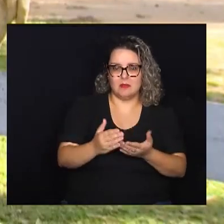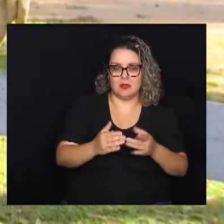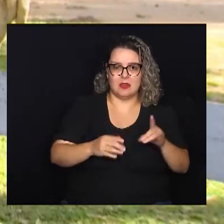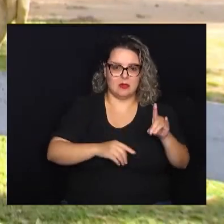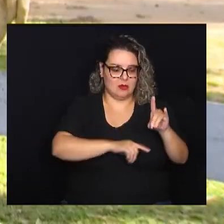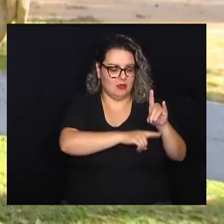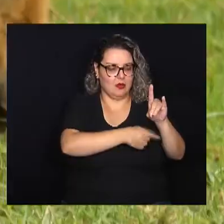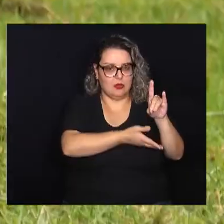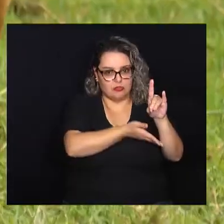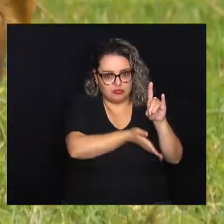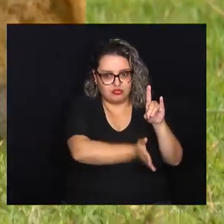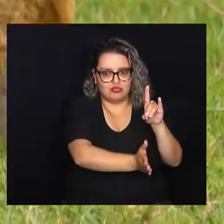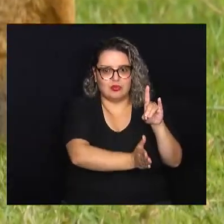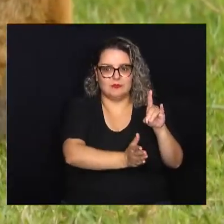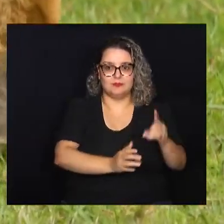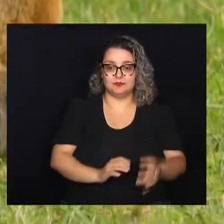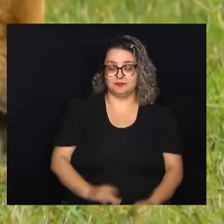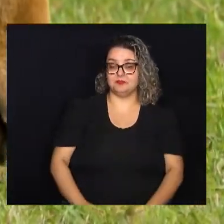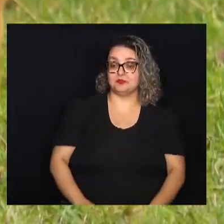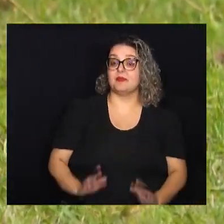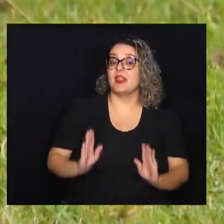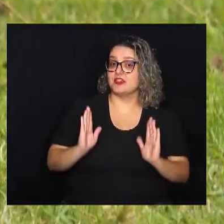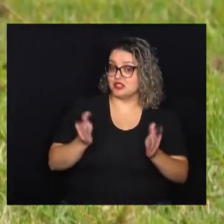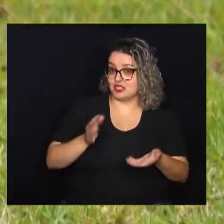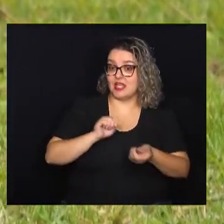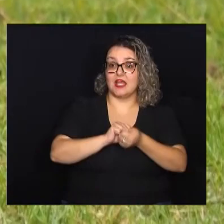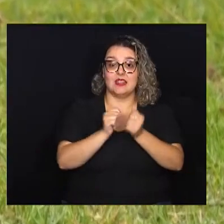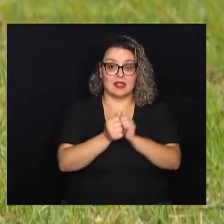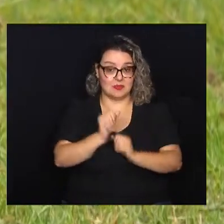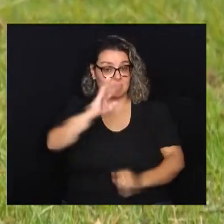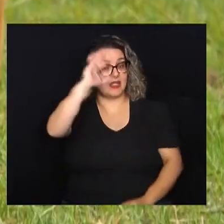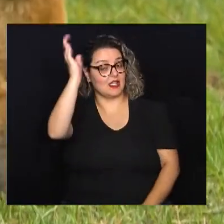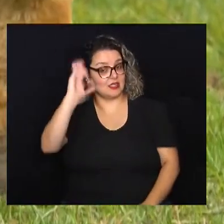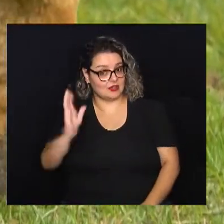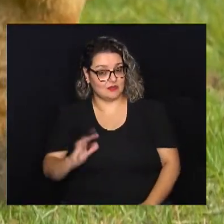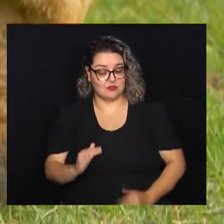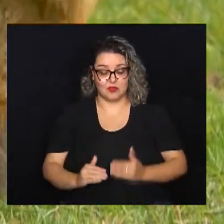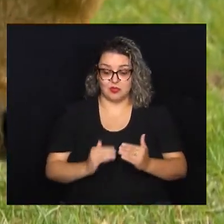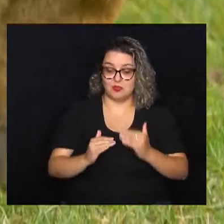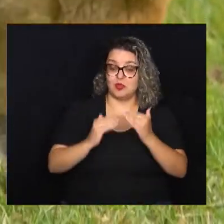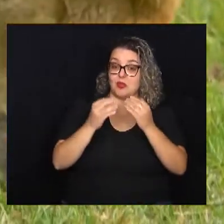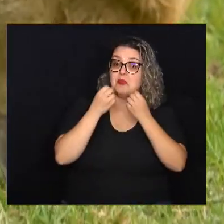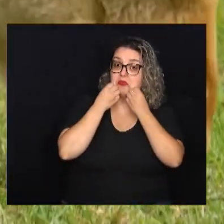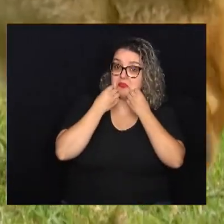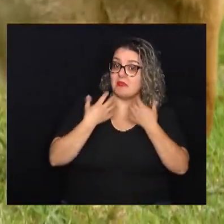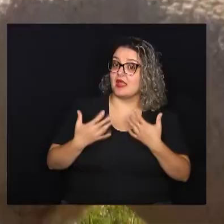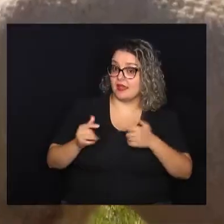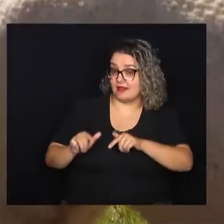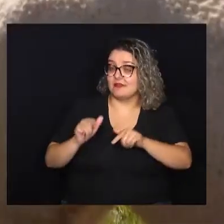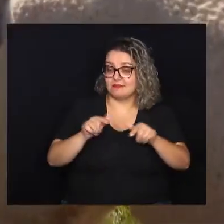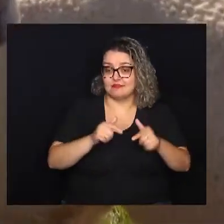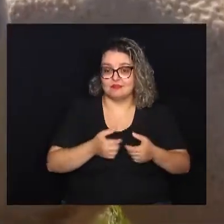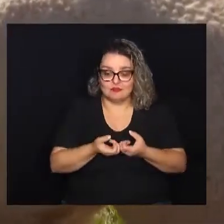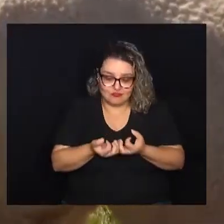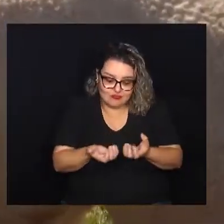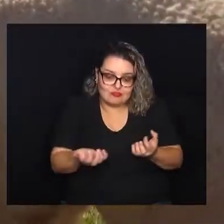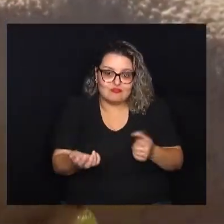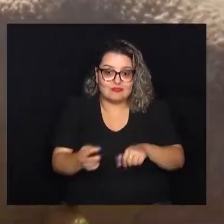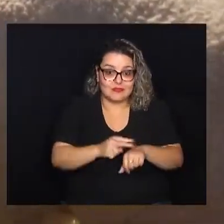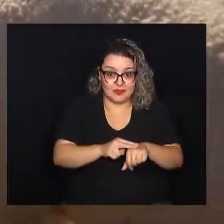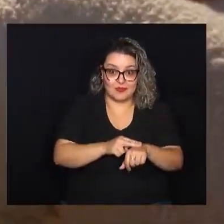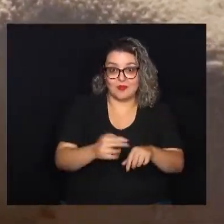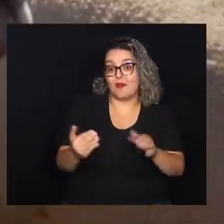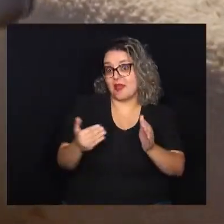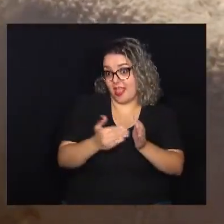né para parir o filhotinho já adaptadas no Brasil ela se desenvolvem bem em ambientes de grama ou até mesmo